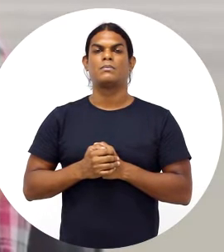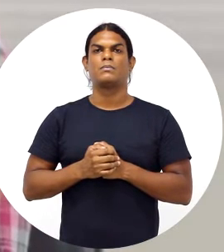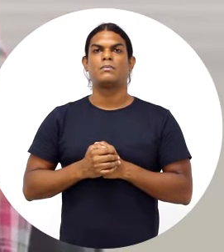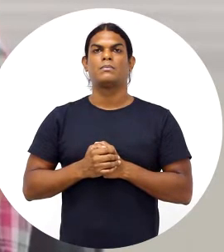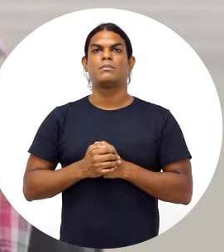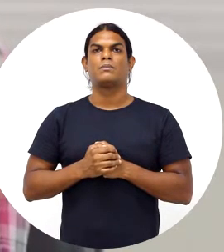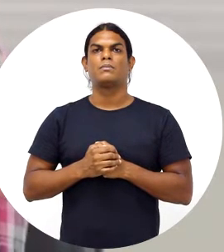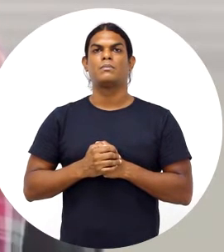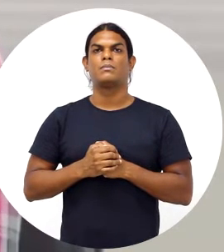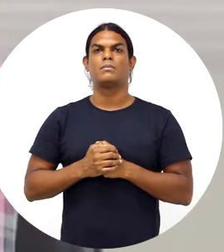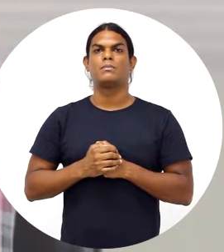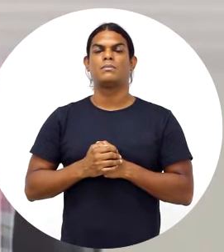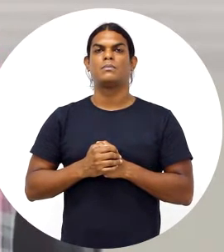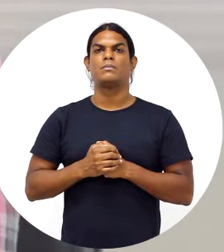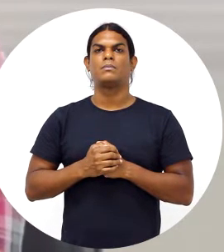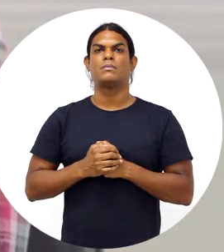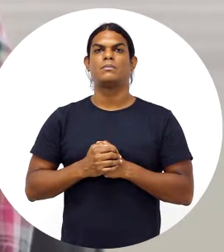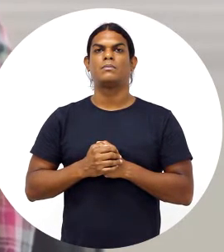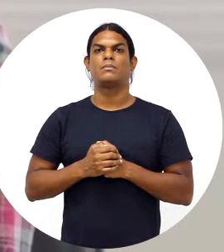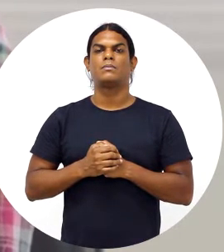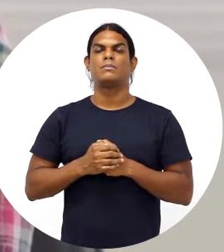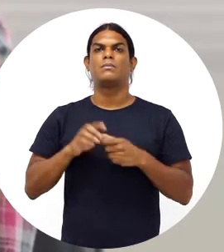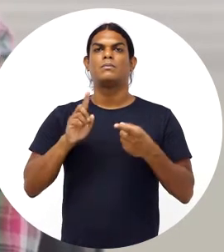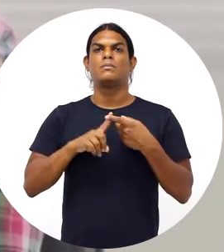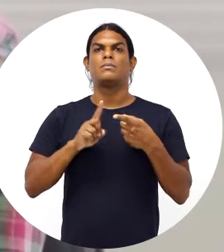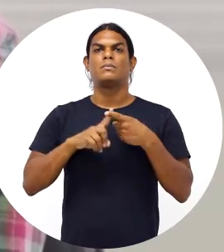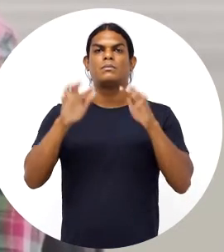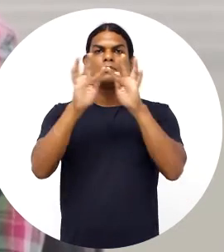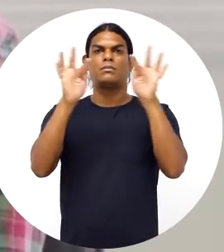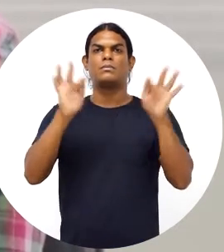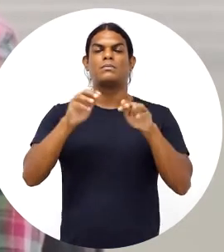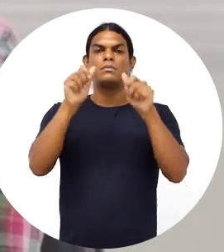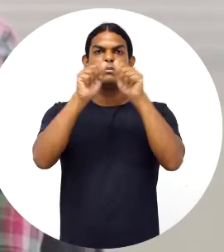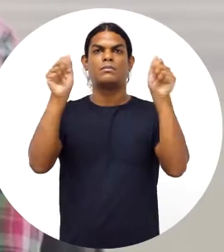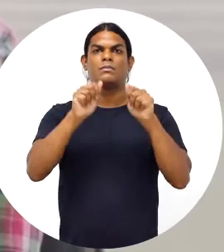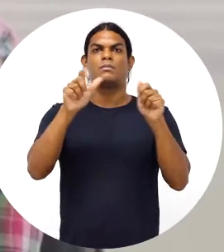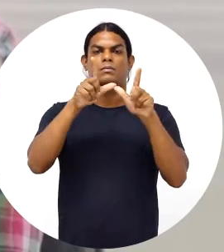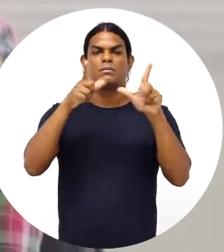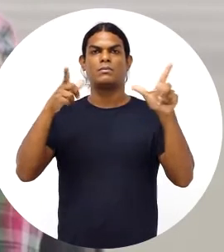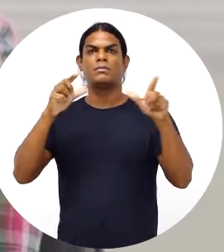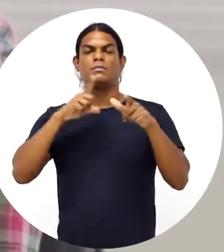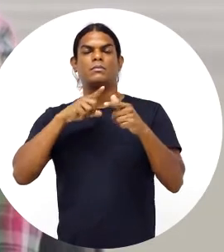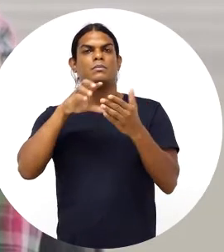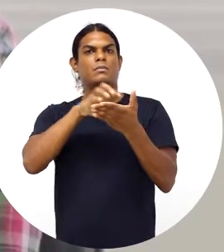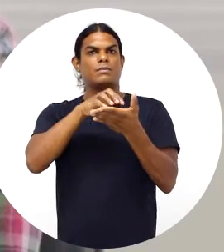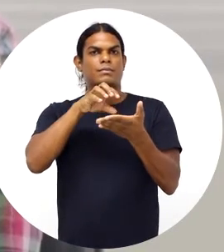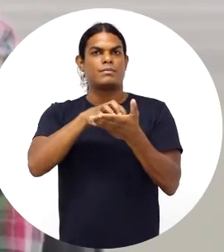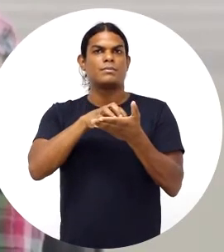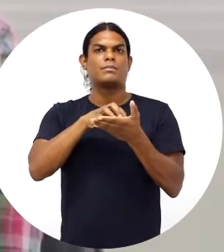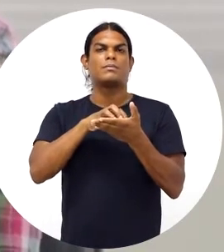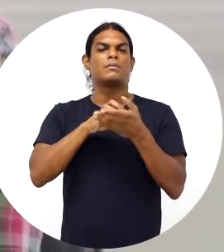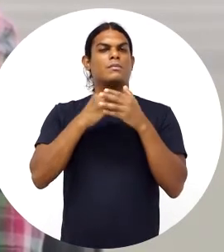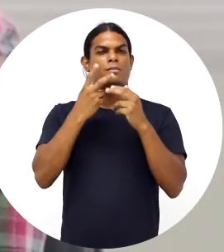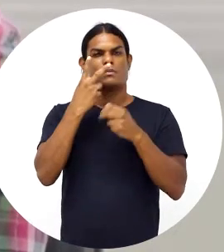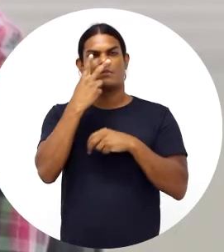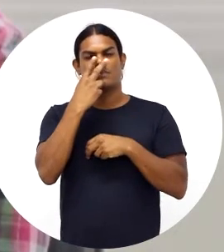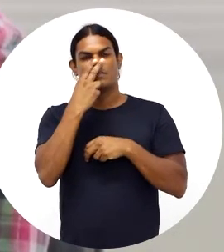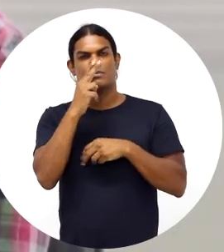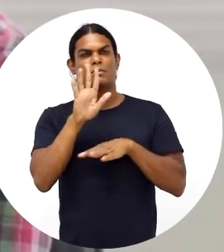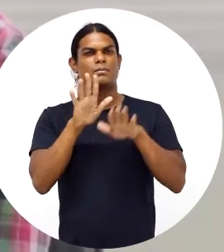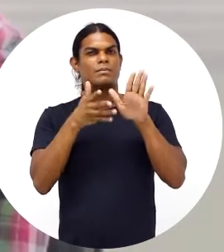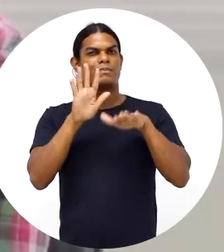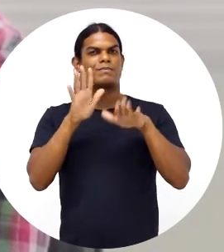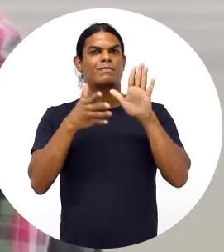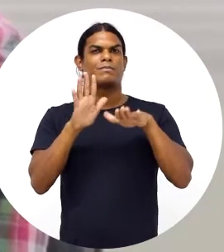popular. Também como arte, a literatura tem as suas funções, mais ou menos parecidas com o que